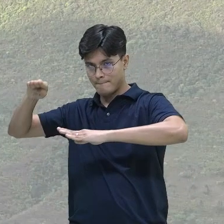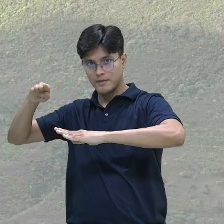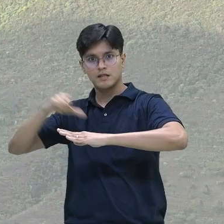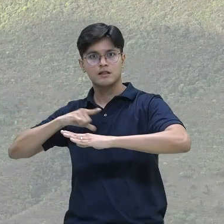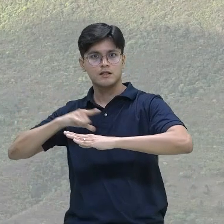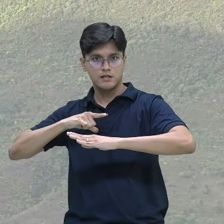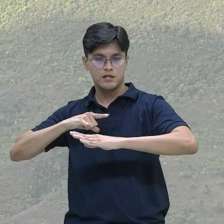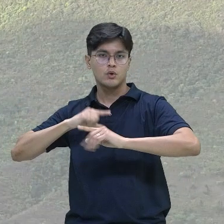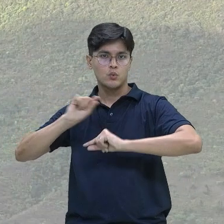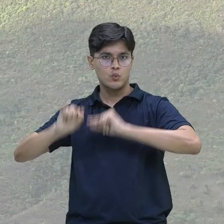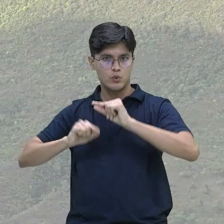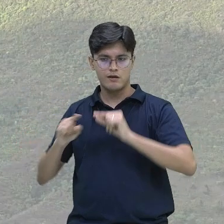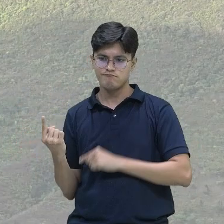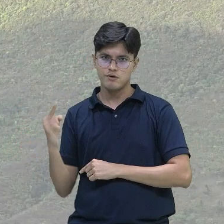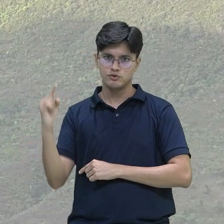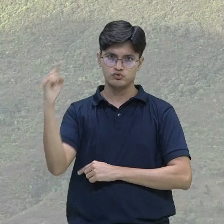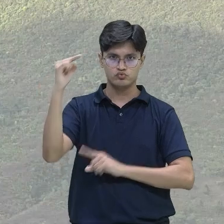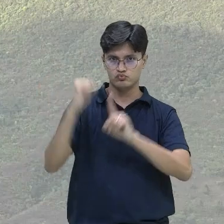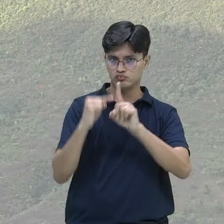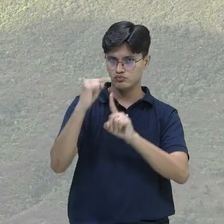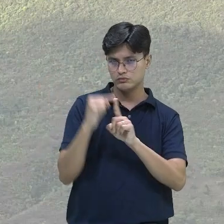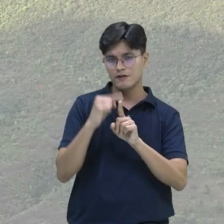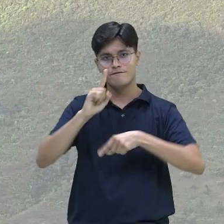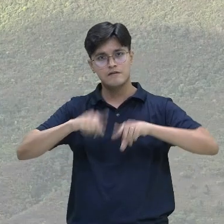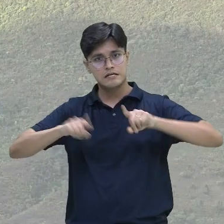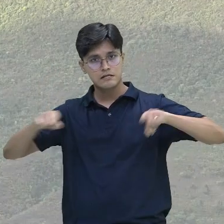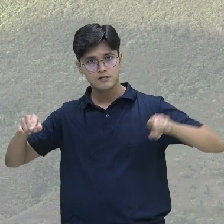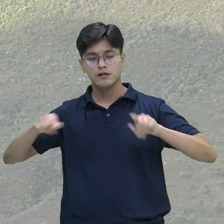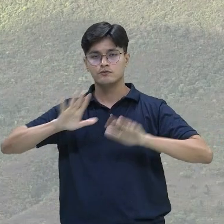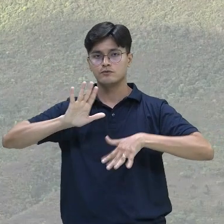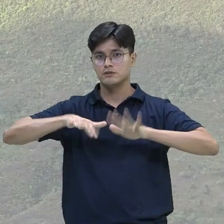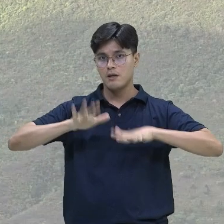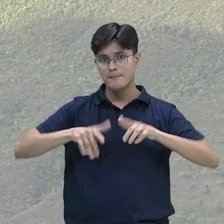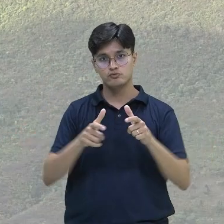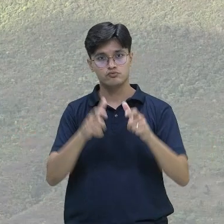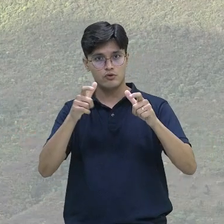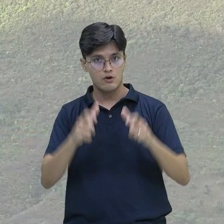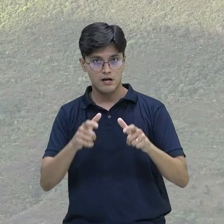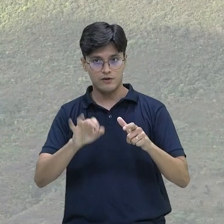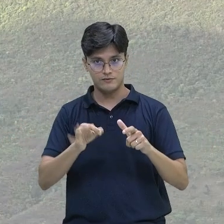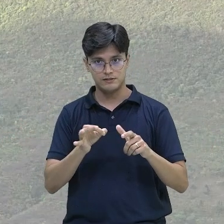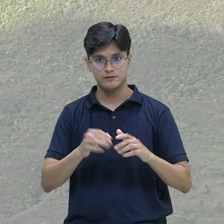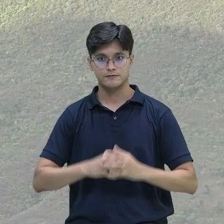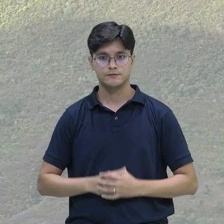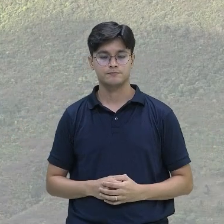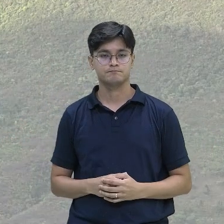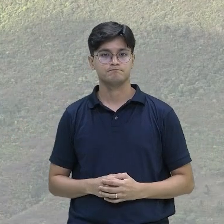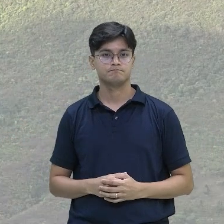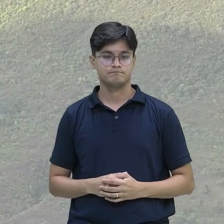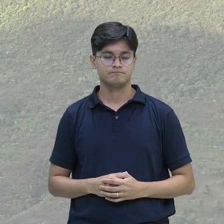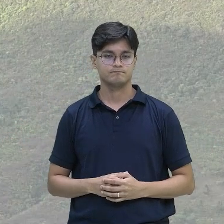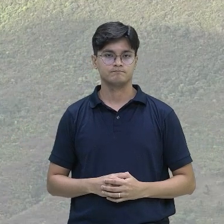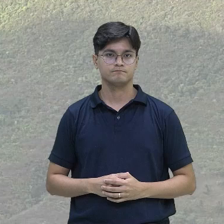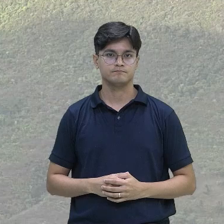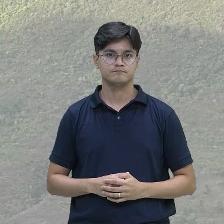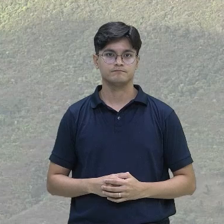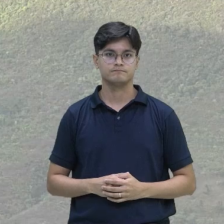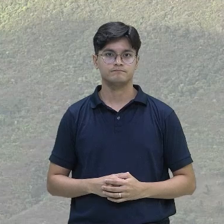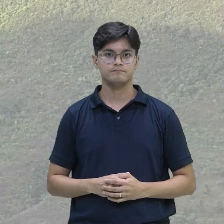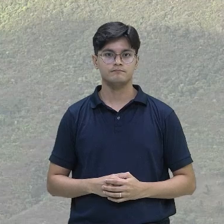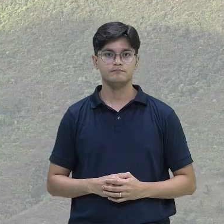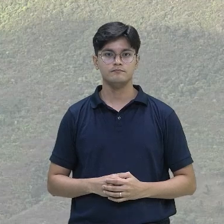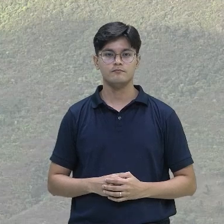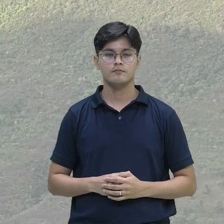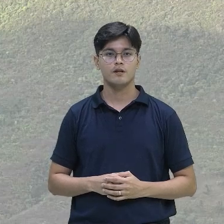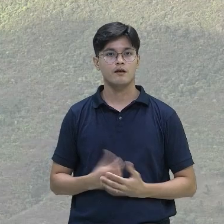Depende também da localização, onde está inserido essa forma de relevo. Menores